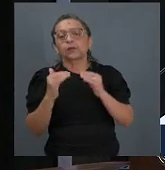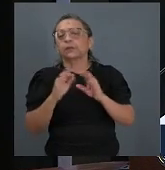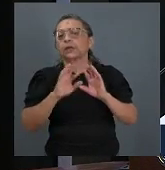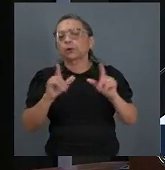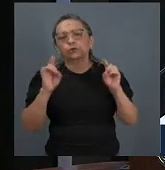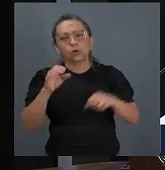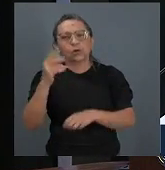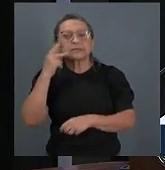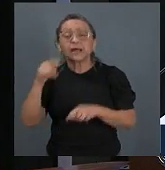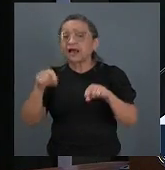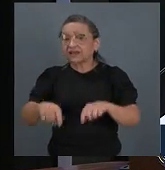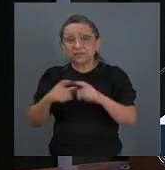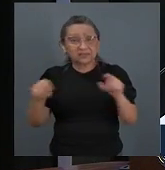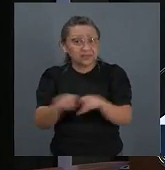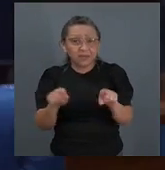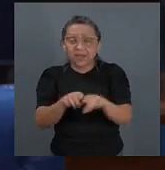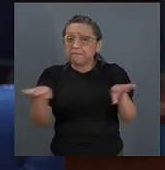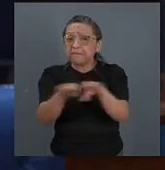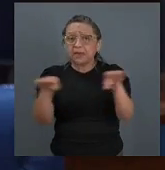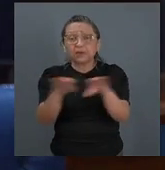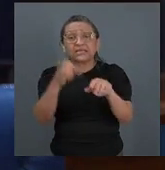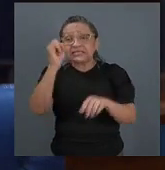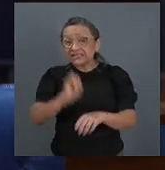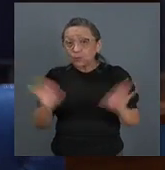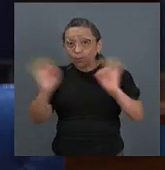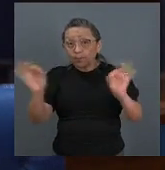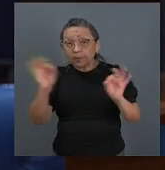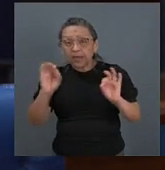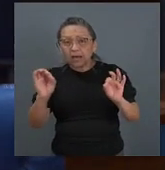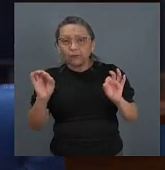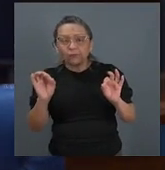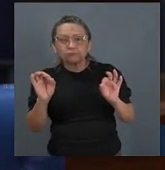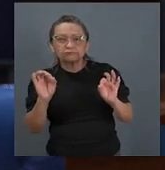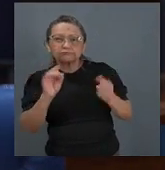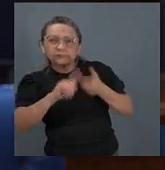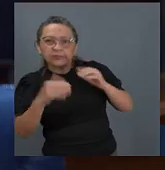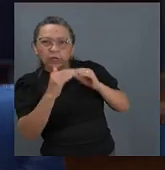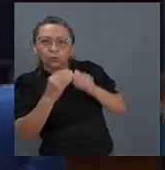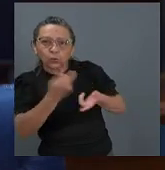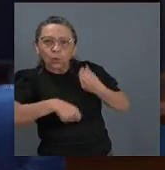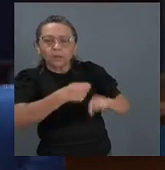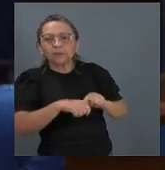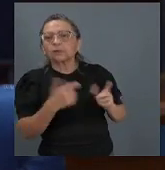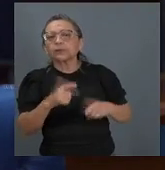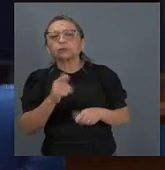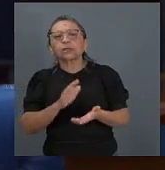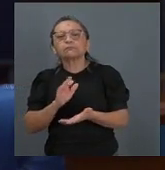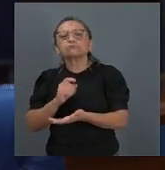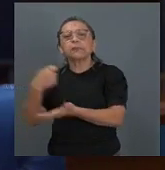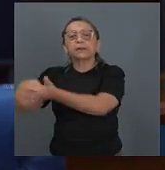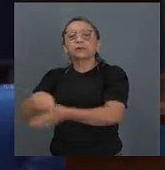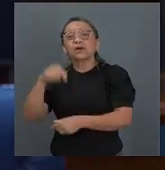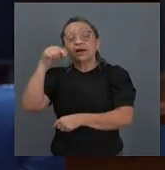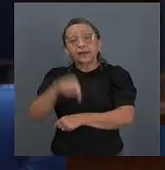no Ceará, aqui em Brasília é a mesma coisa. Se não rezar a cartilha do comando, não tem 1 centavo. E aqui deve estar sofrendo